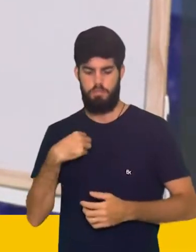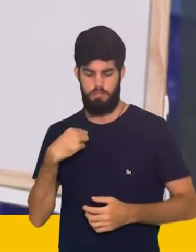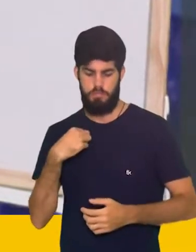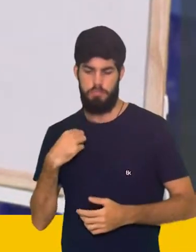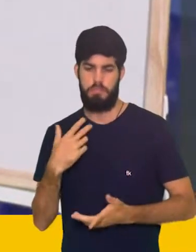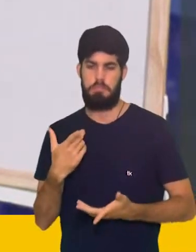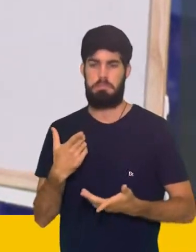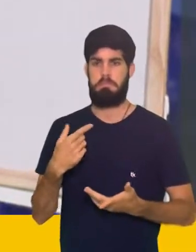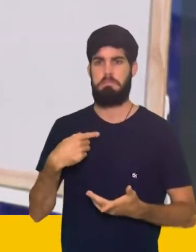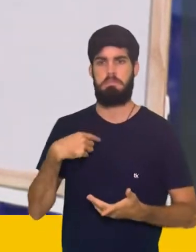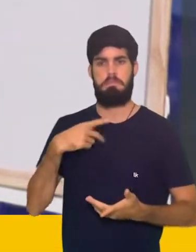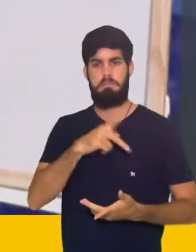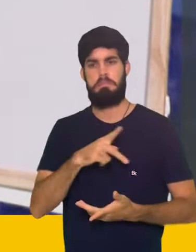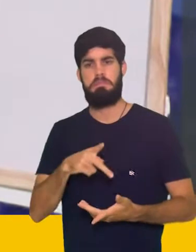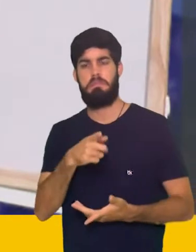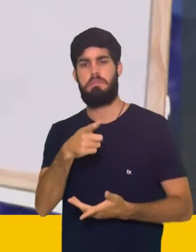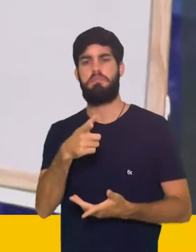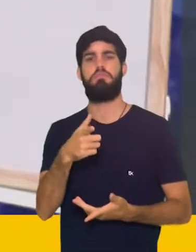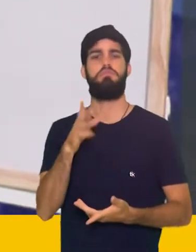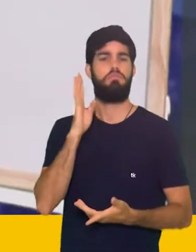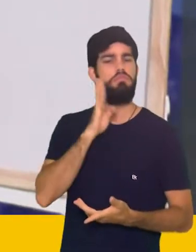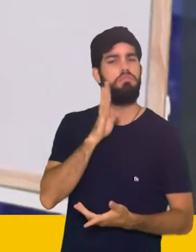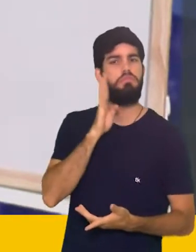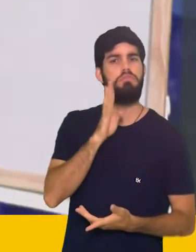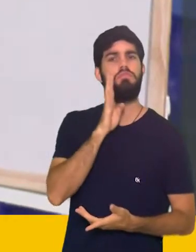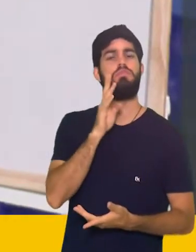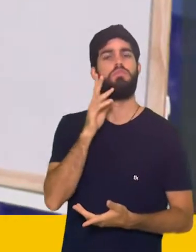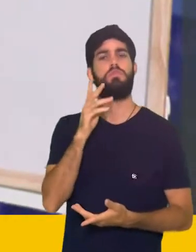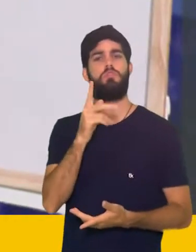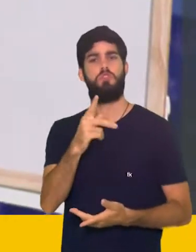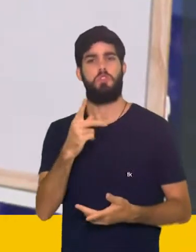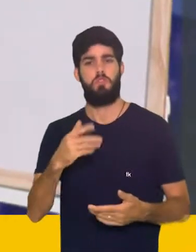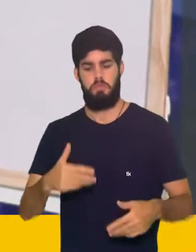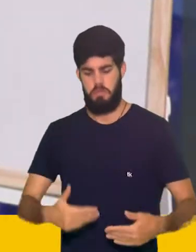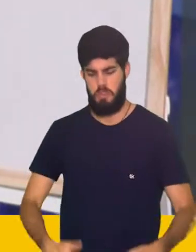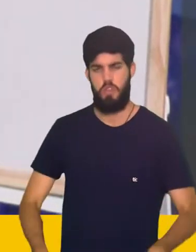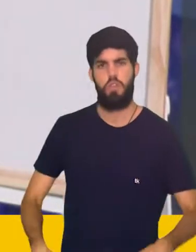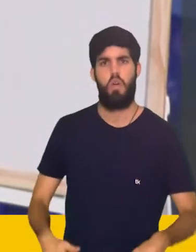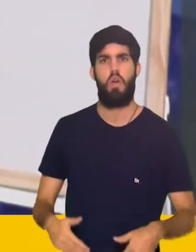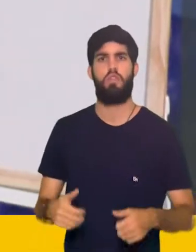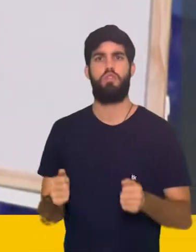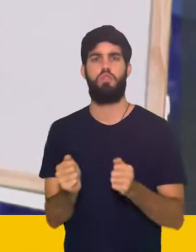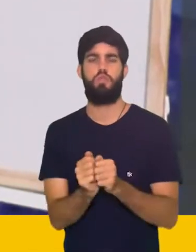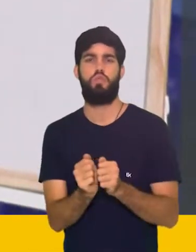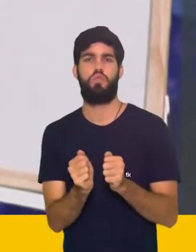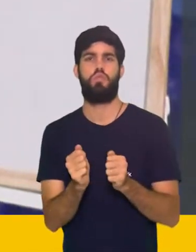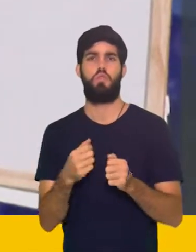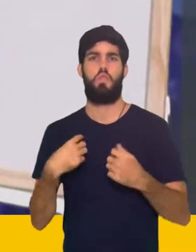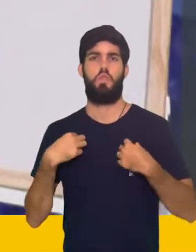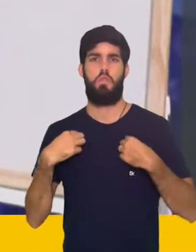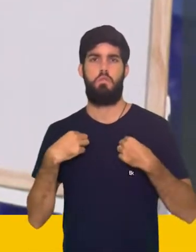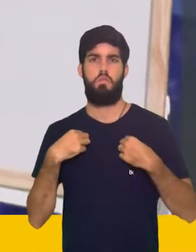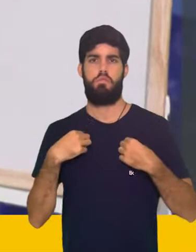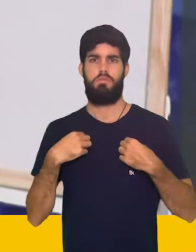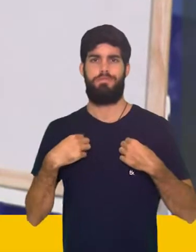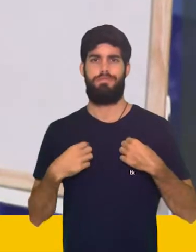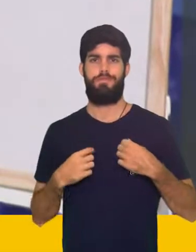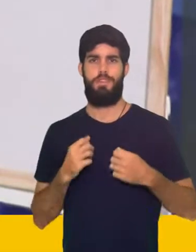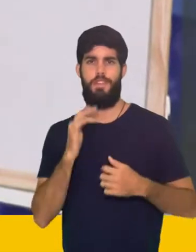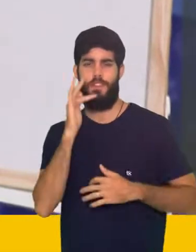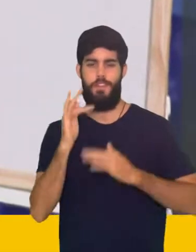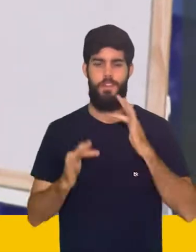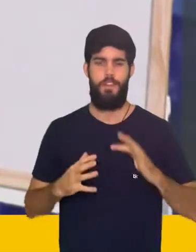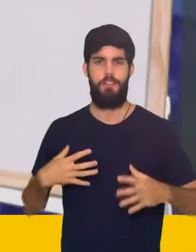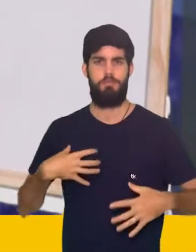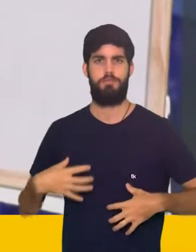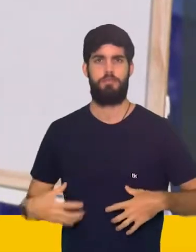assim, Consuelo, tá legal. Essa roupa, esse short assim, com essa blusa estampada, essa coisinha esquentando